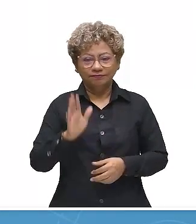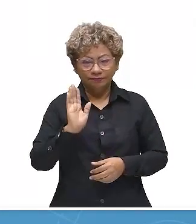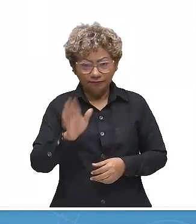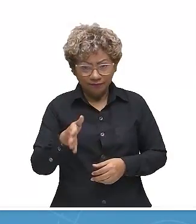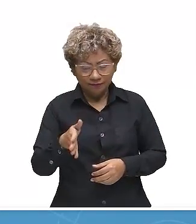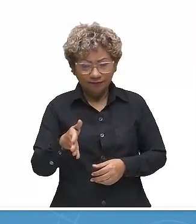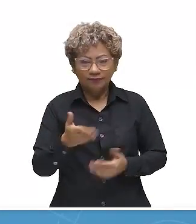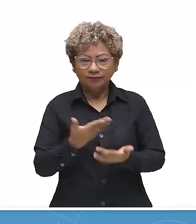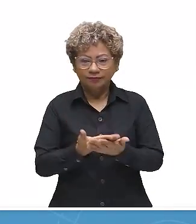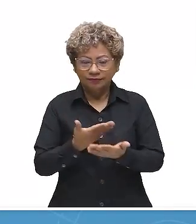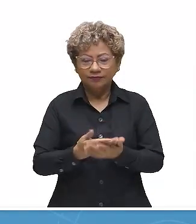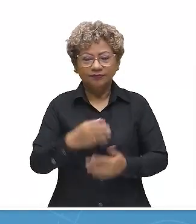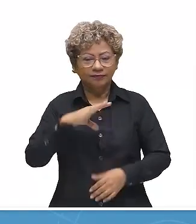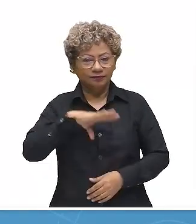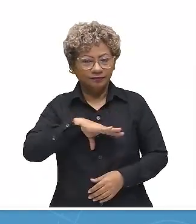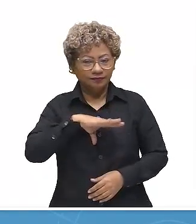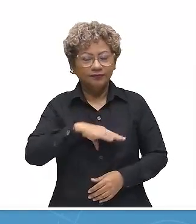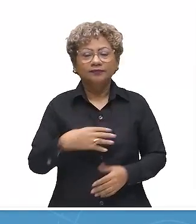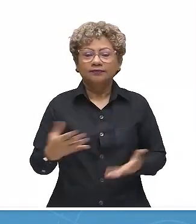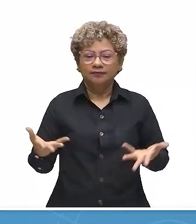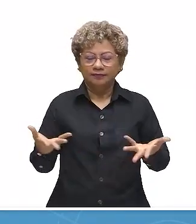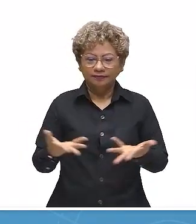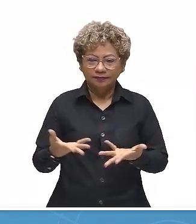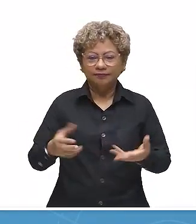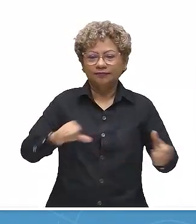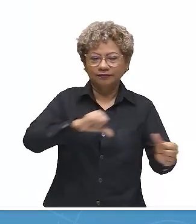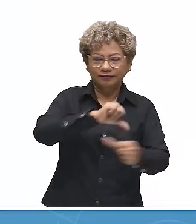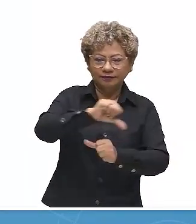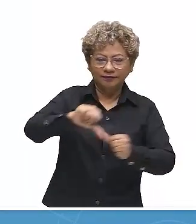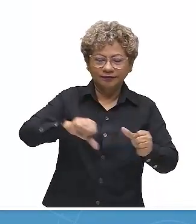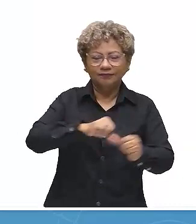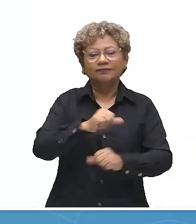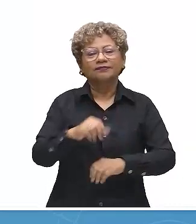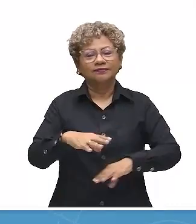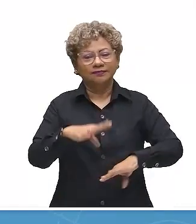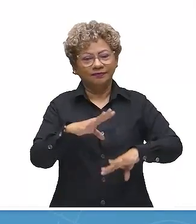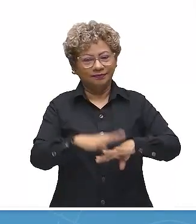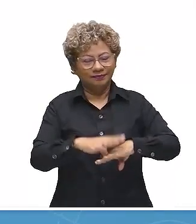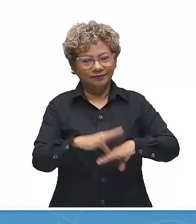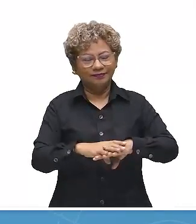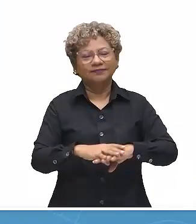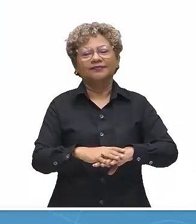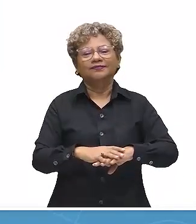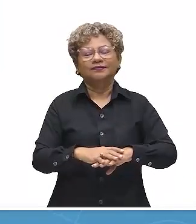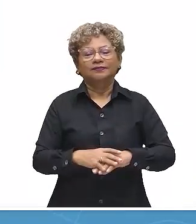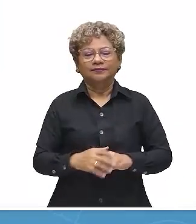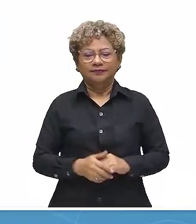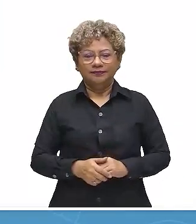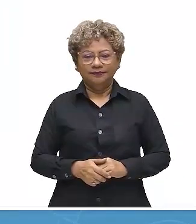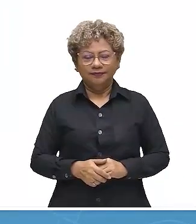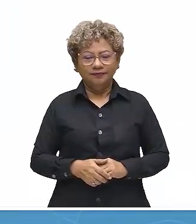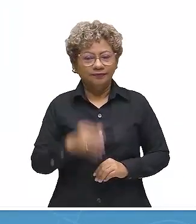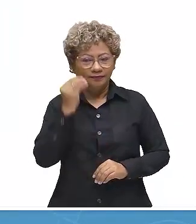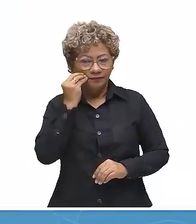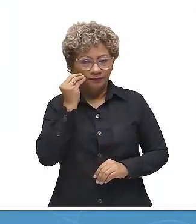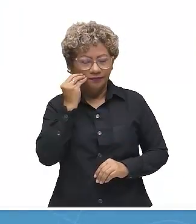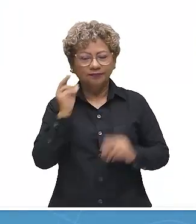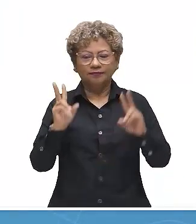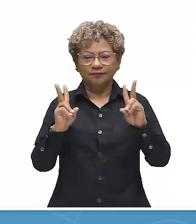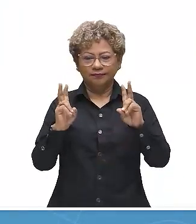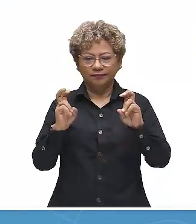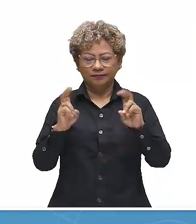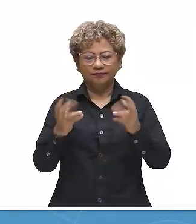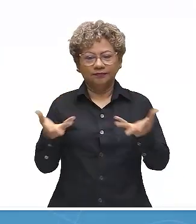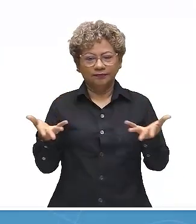língua portuguesa e agora teremos aí mais uma aula da nossa querida matemática. Então vamos ver qual é o conteúdo que vamos